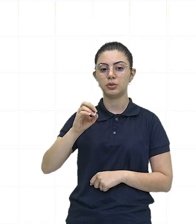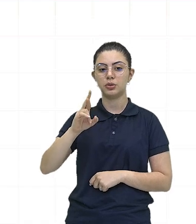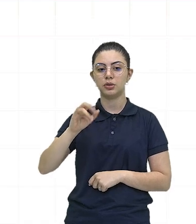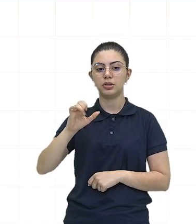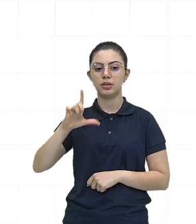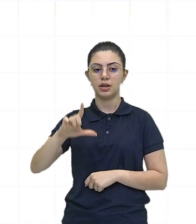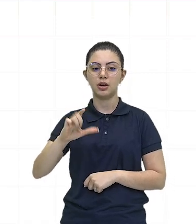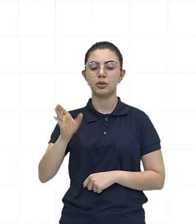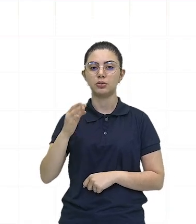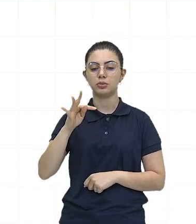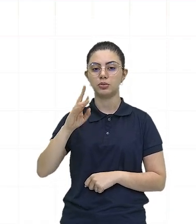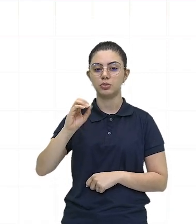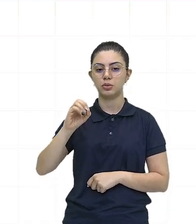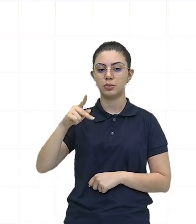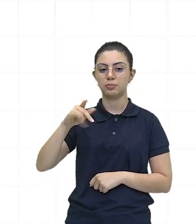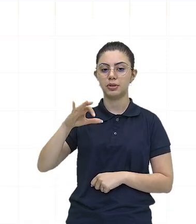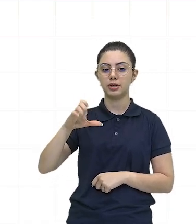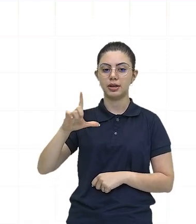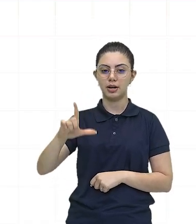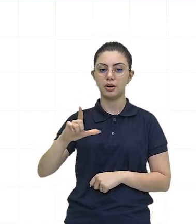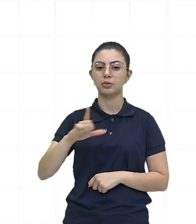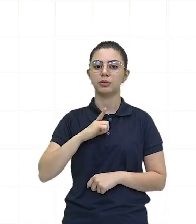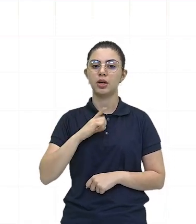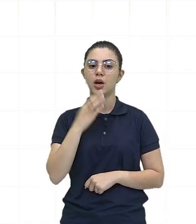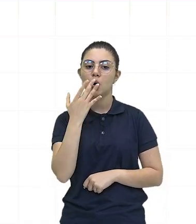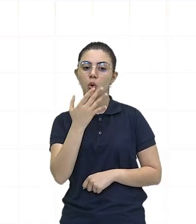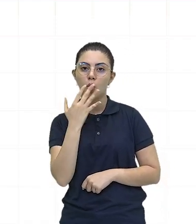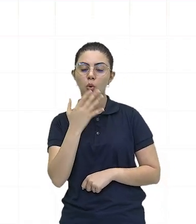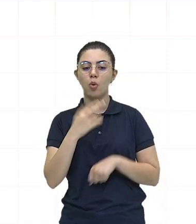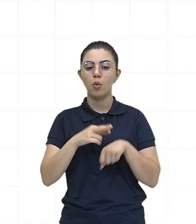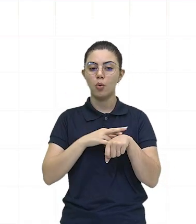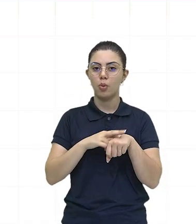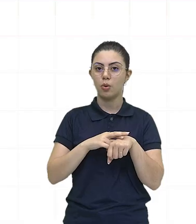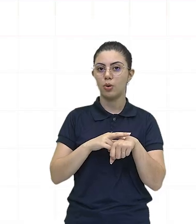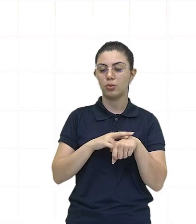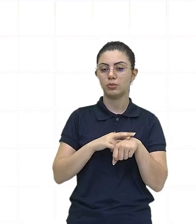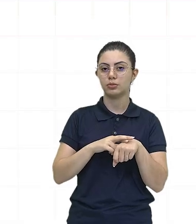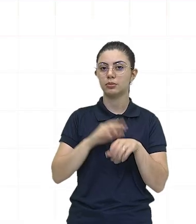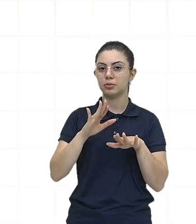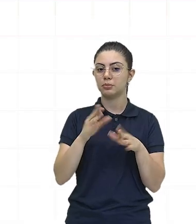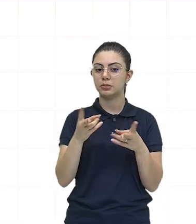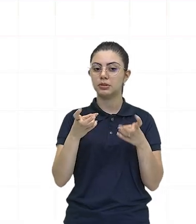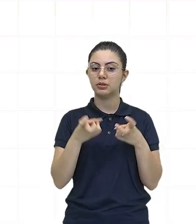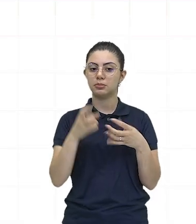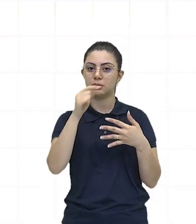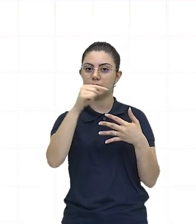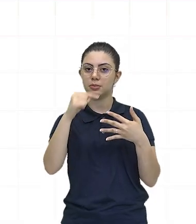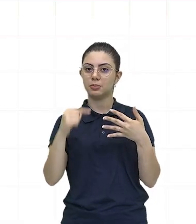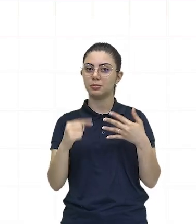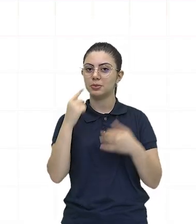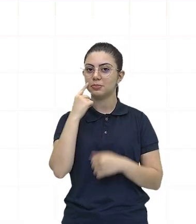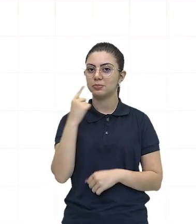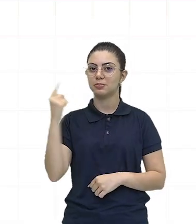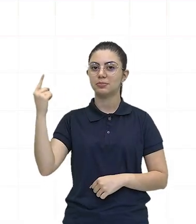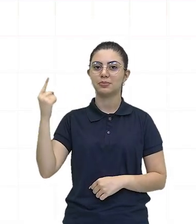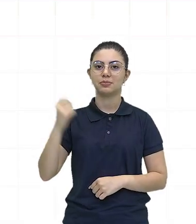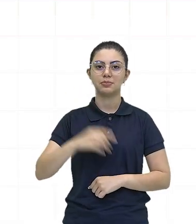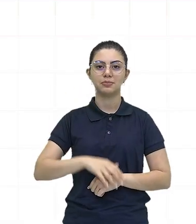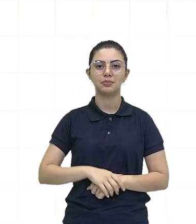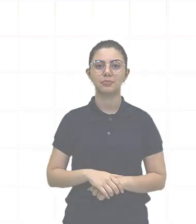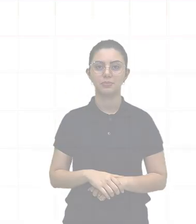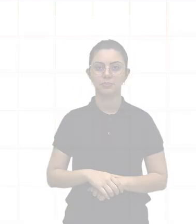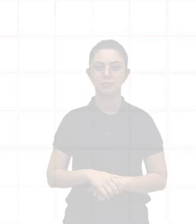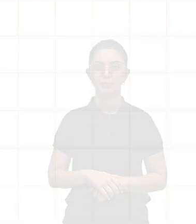clima tropical nordeste oriental, destacado aí pela cor, um tom de laranja mais forte, o